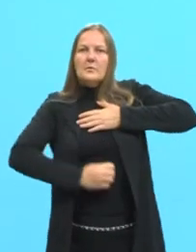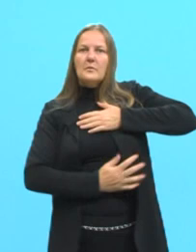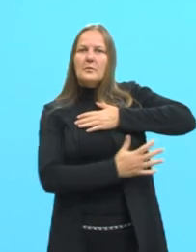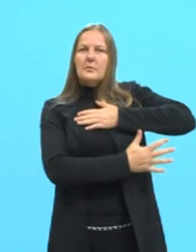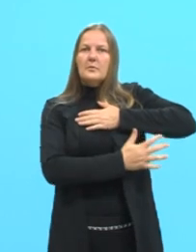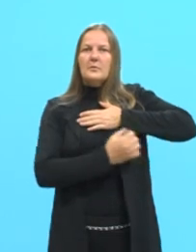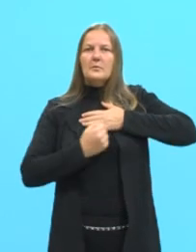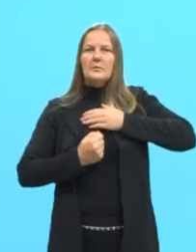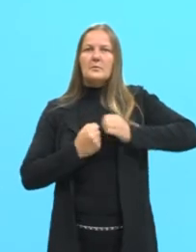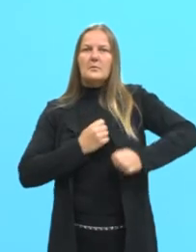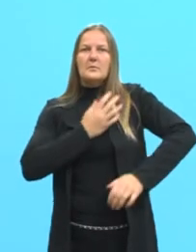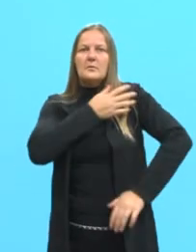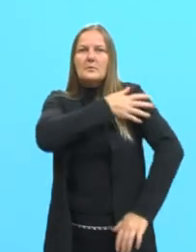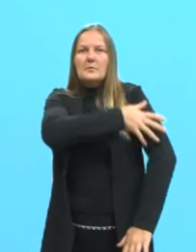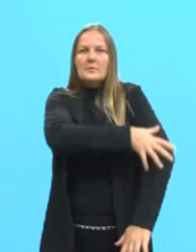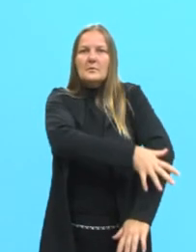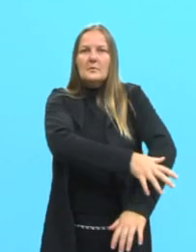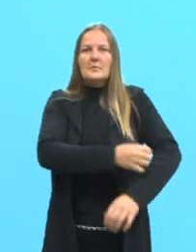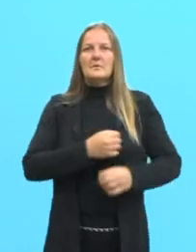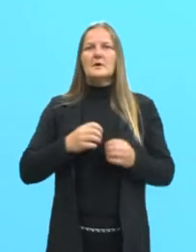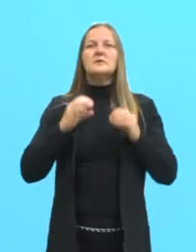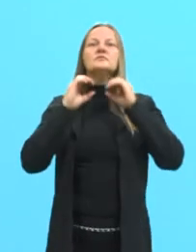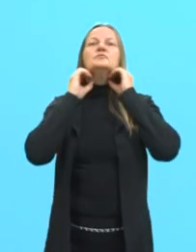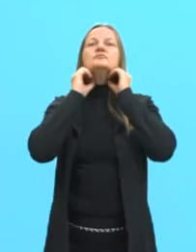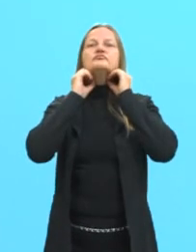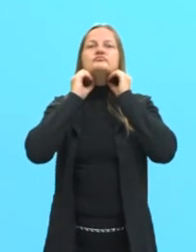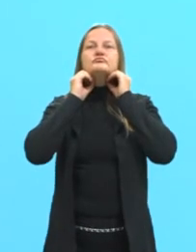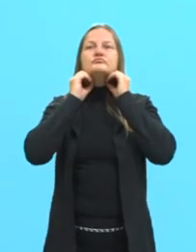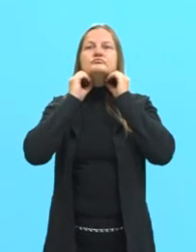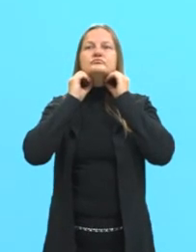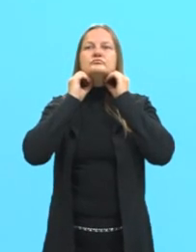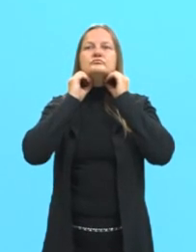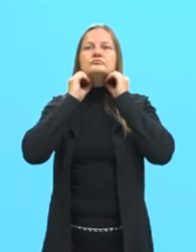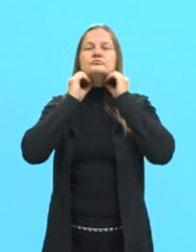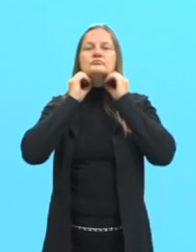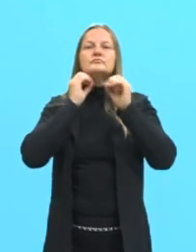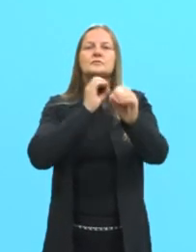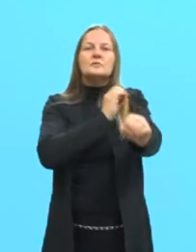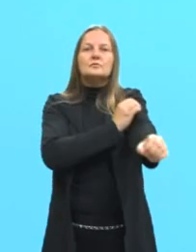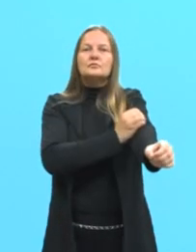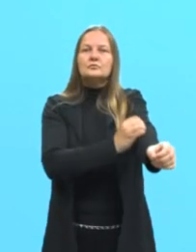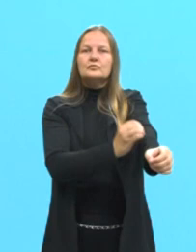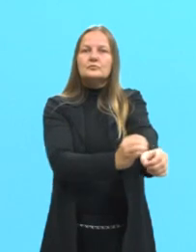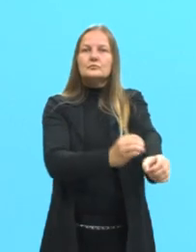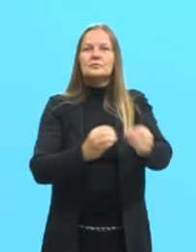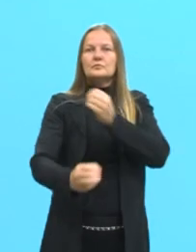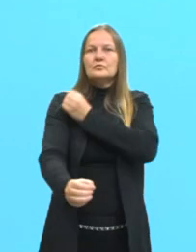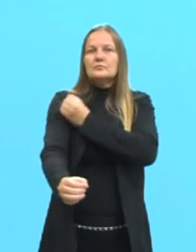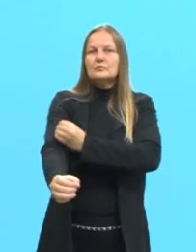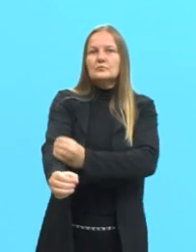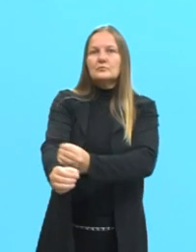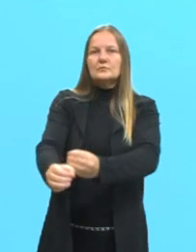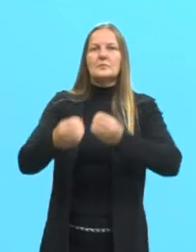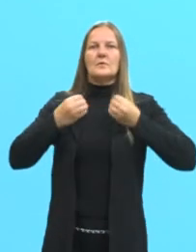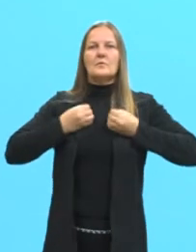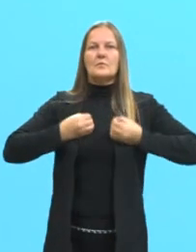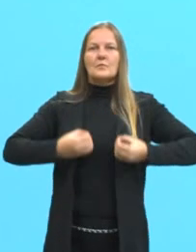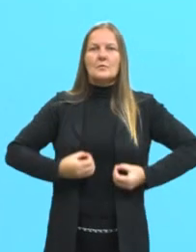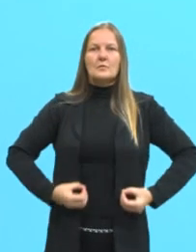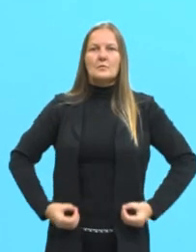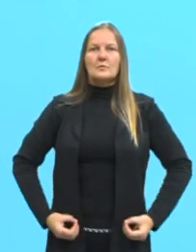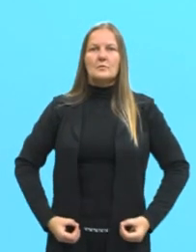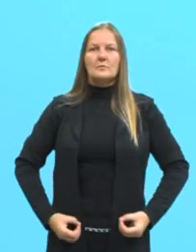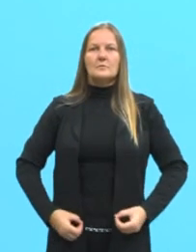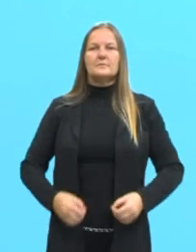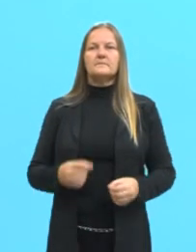corpo e os gânglios tá estão espalhados pelo corpo todo aqui por exemplo